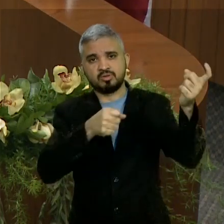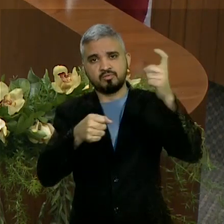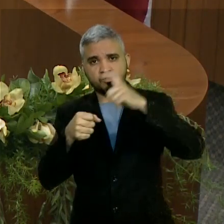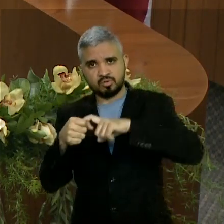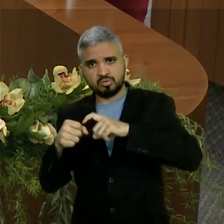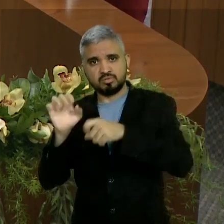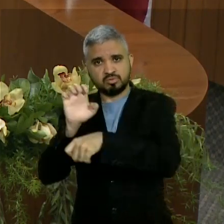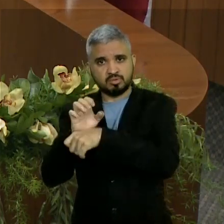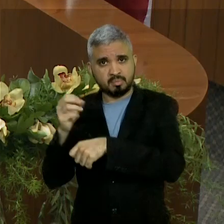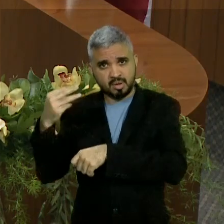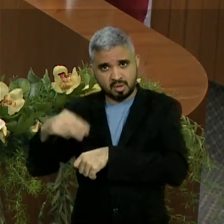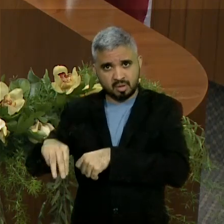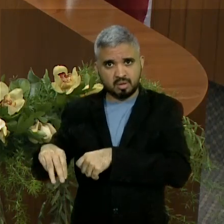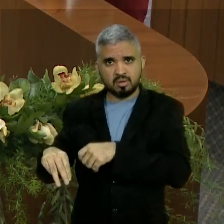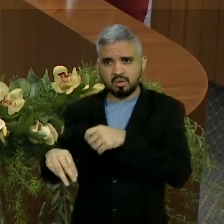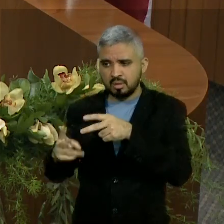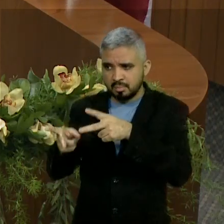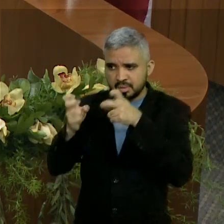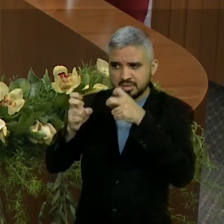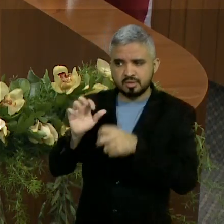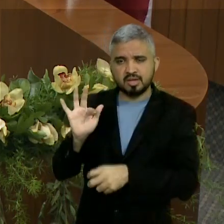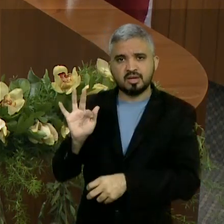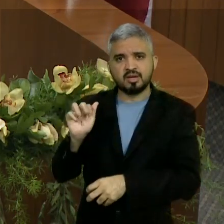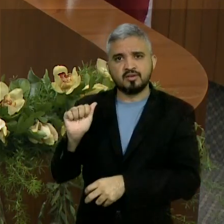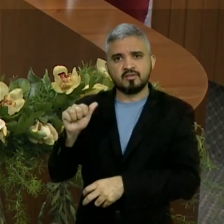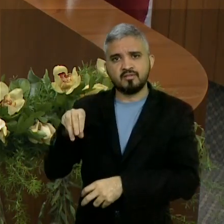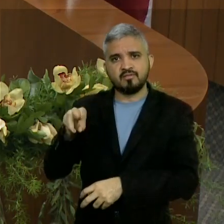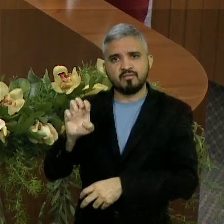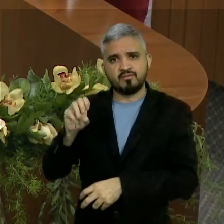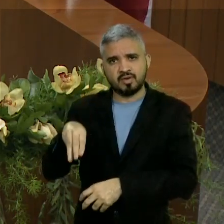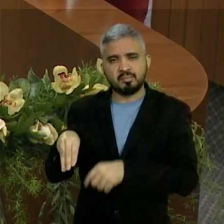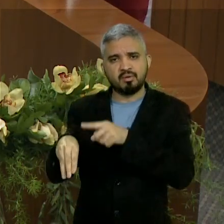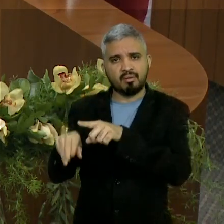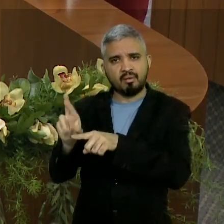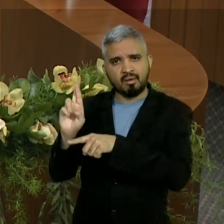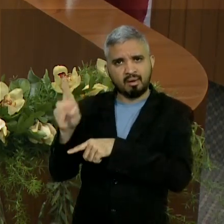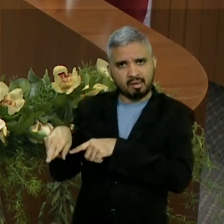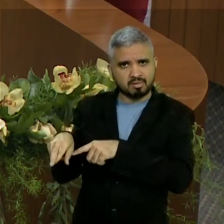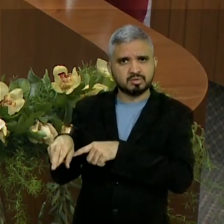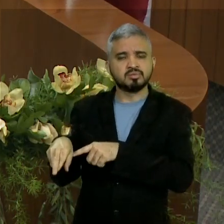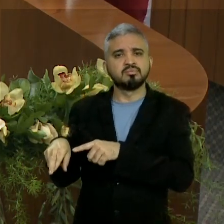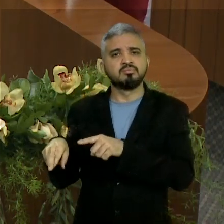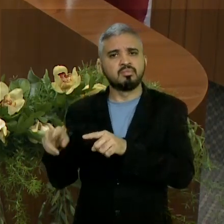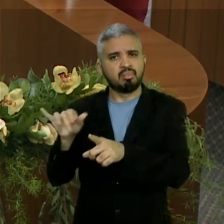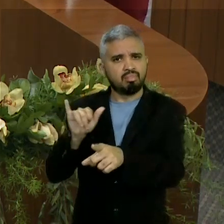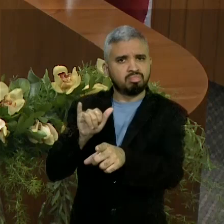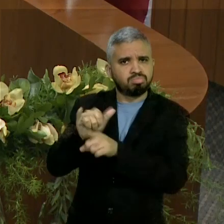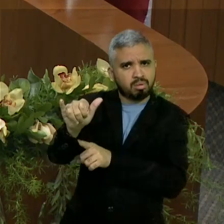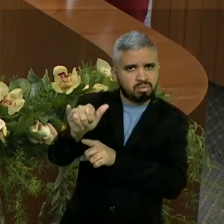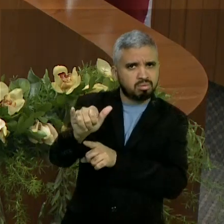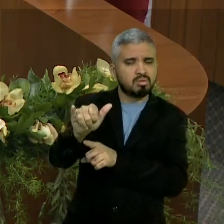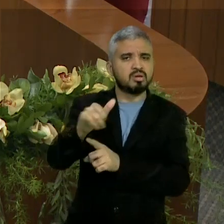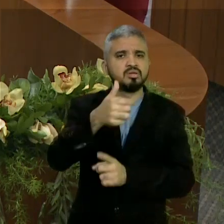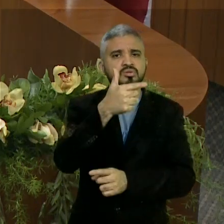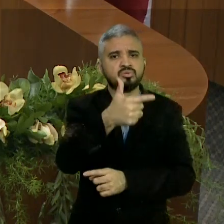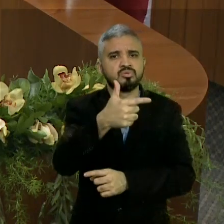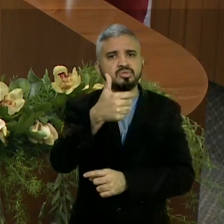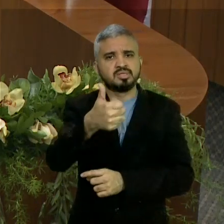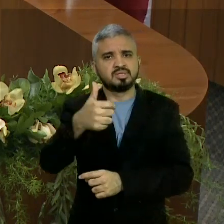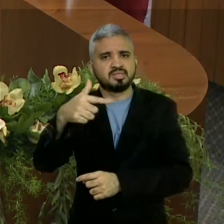perto vi que AF tinha razão e que de fato havia um calote com os 217 municípios do